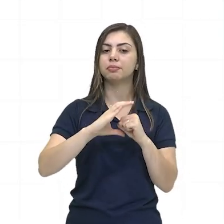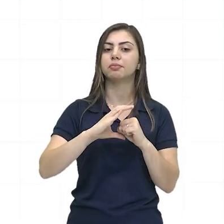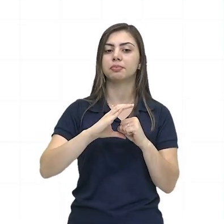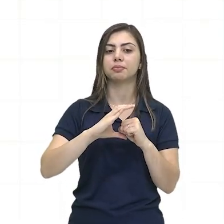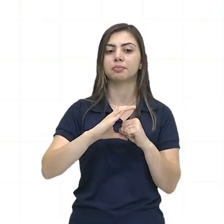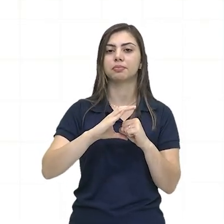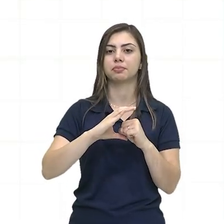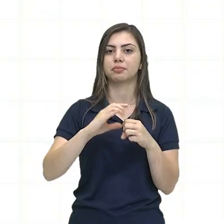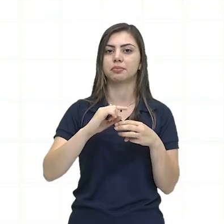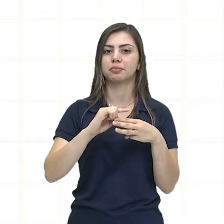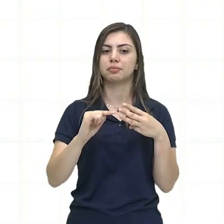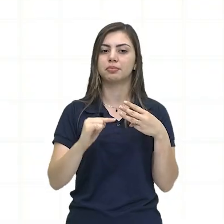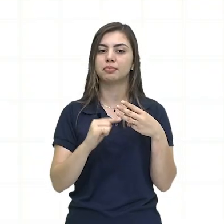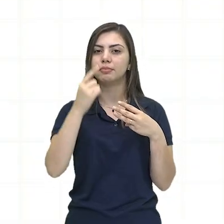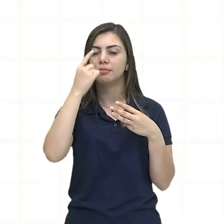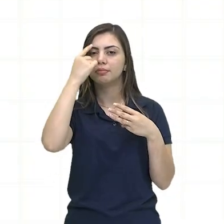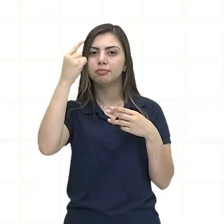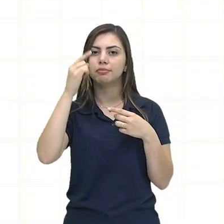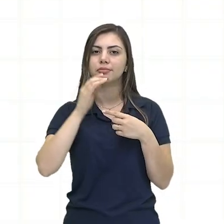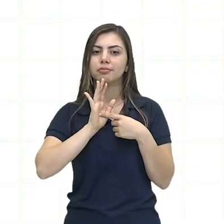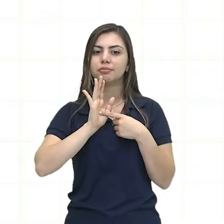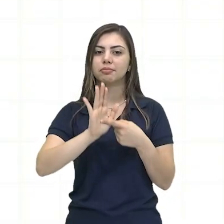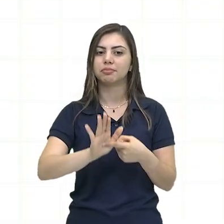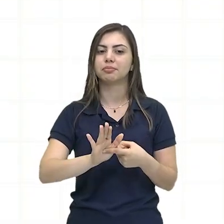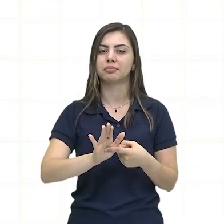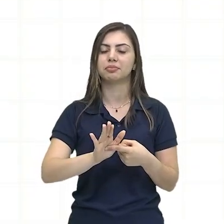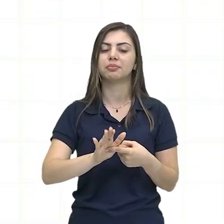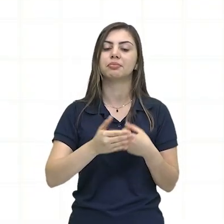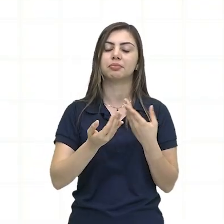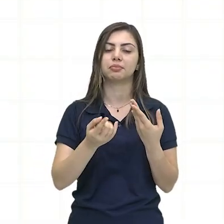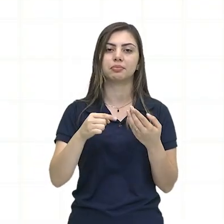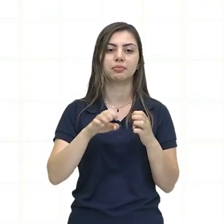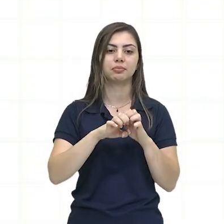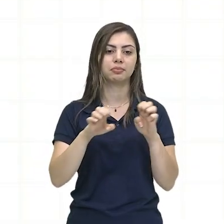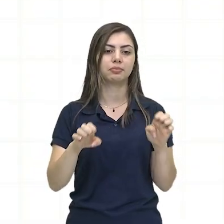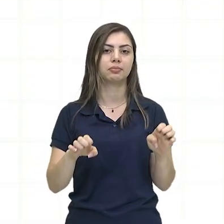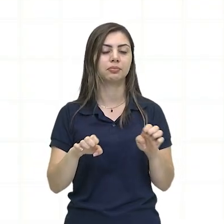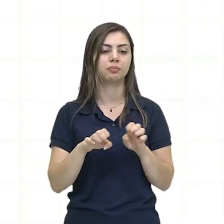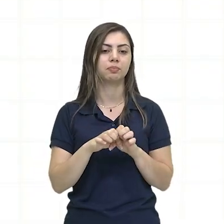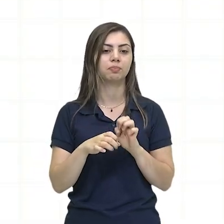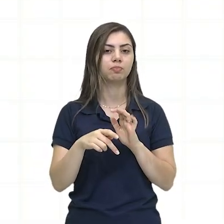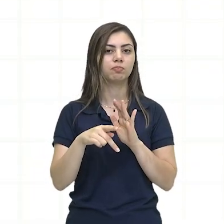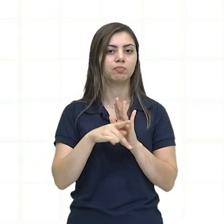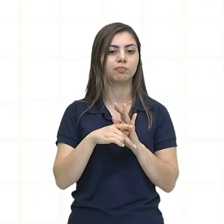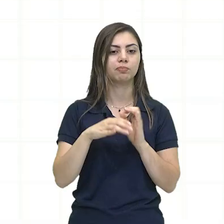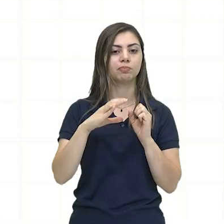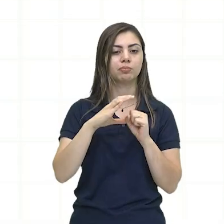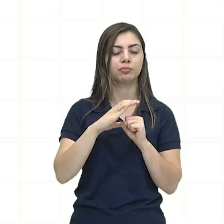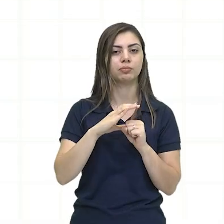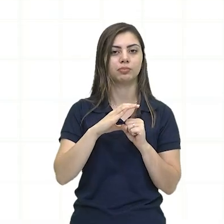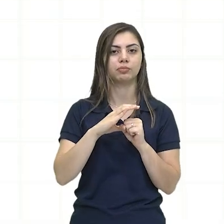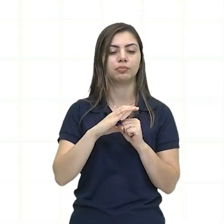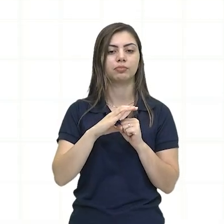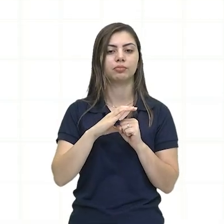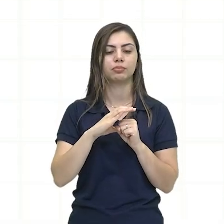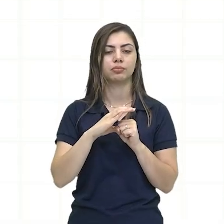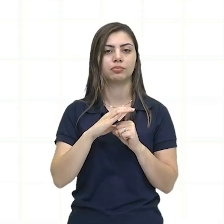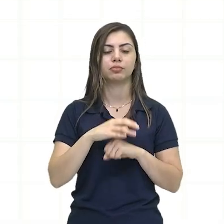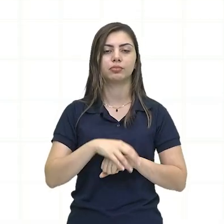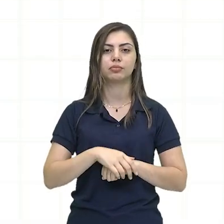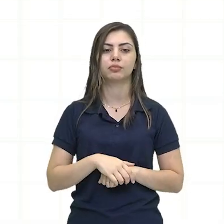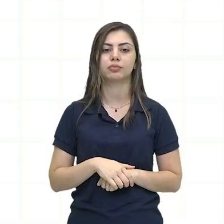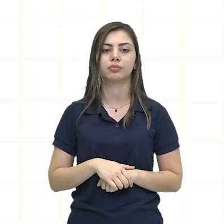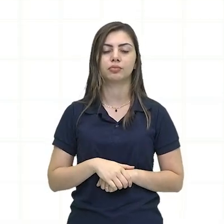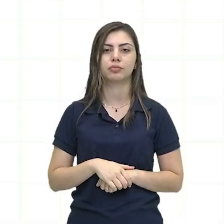três células que a gente acabou de ver, que vai ser a sua estrutura básica aqui do sistema esquelético,